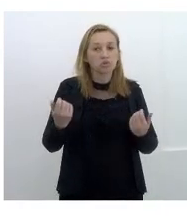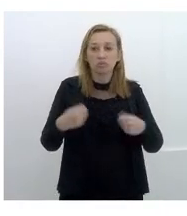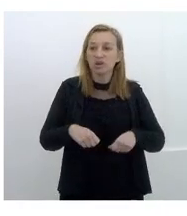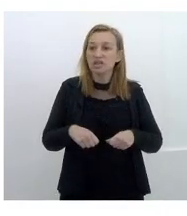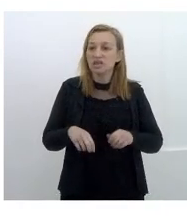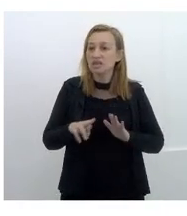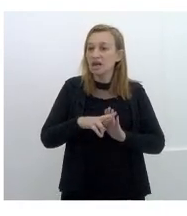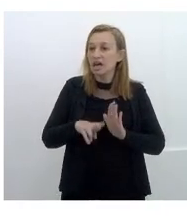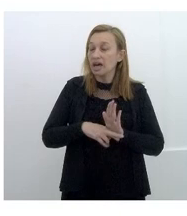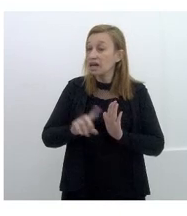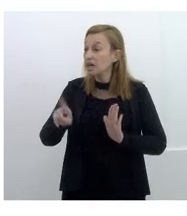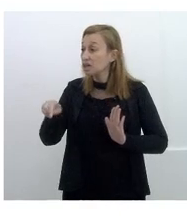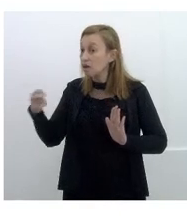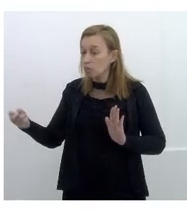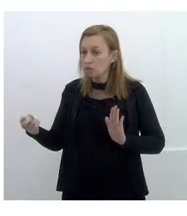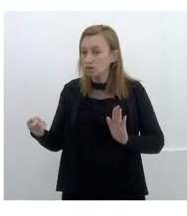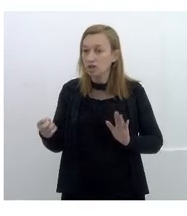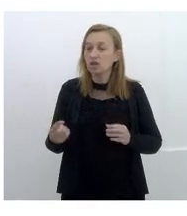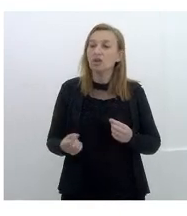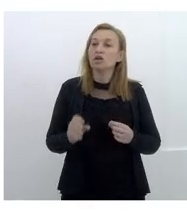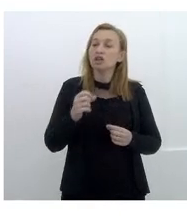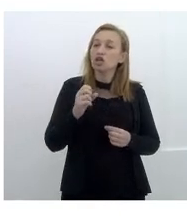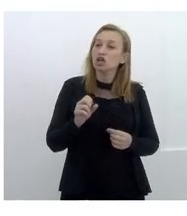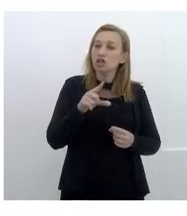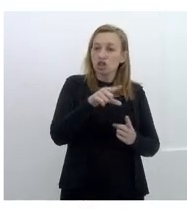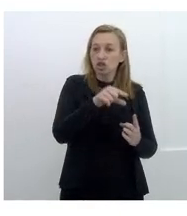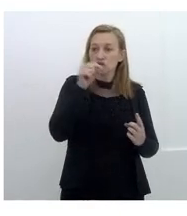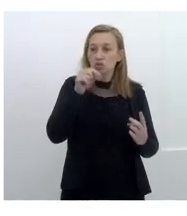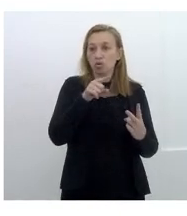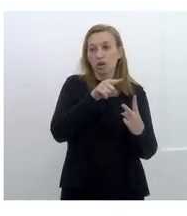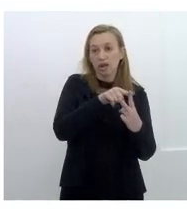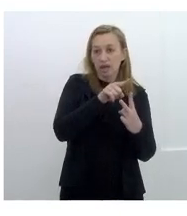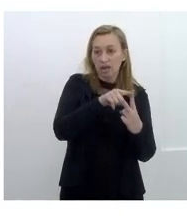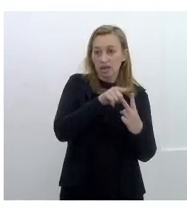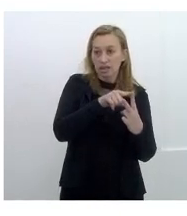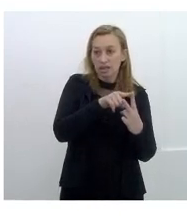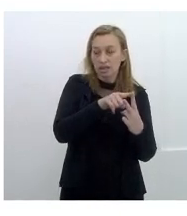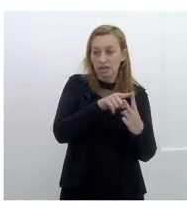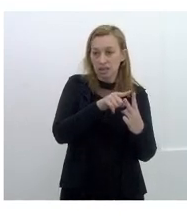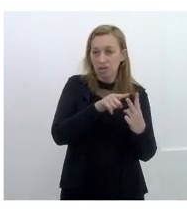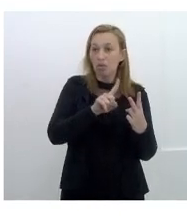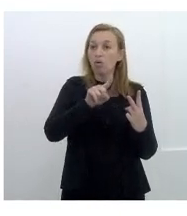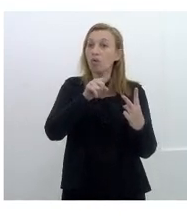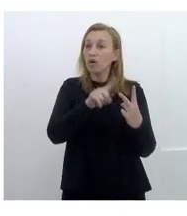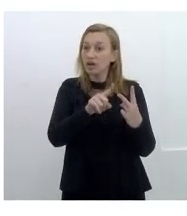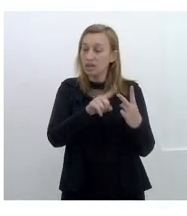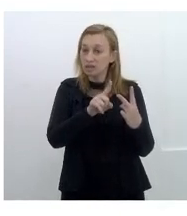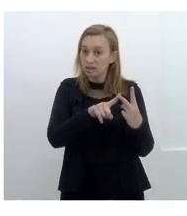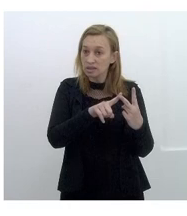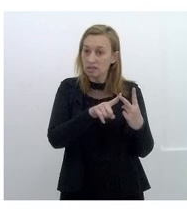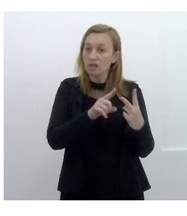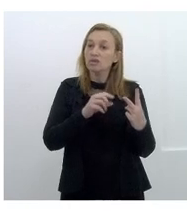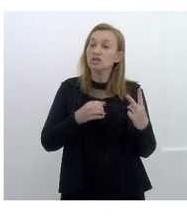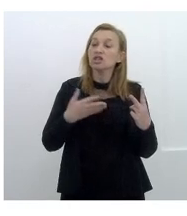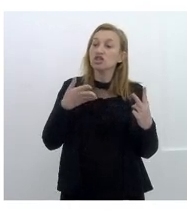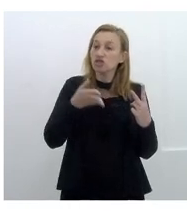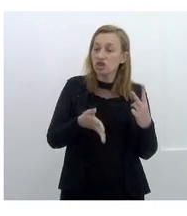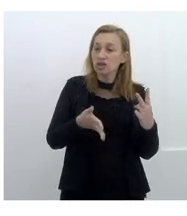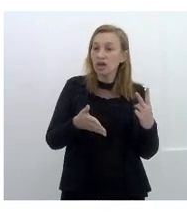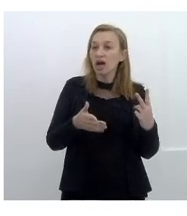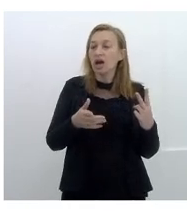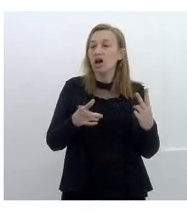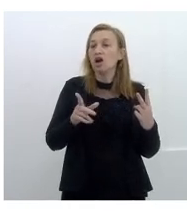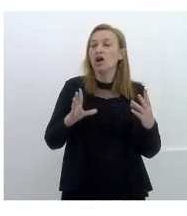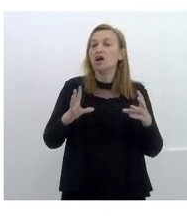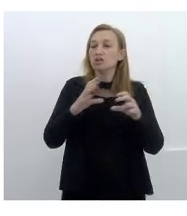tempo que falta é uma outra não são as duas regras que aplicado tá é uma outra se você atingir essa quantidade